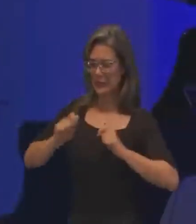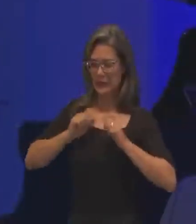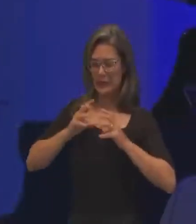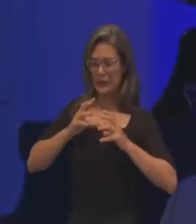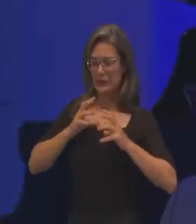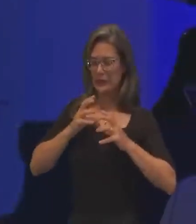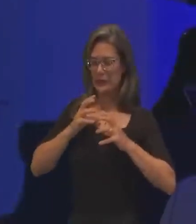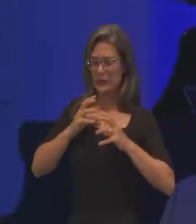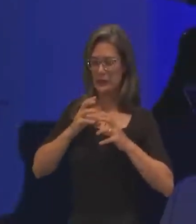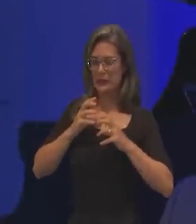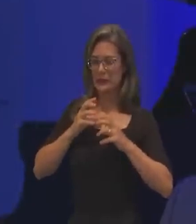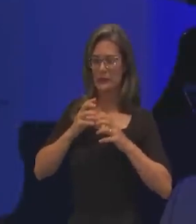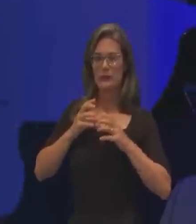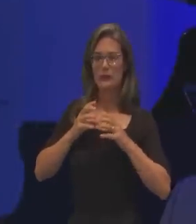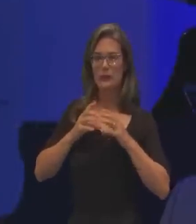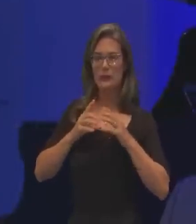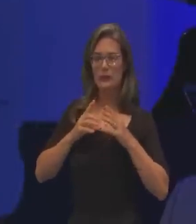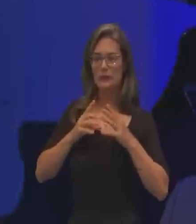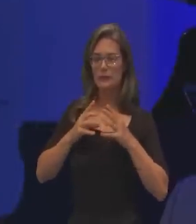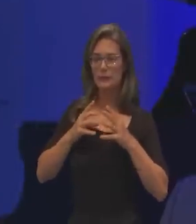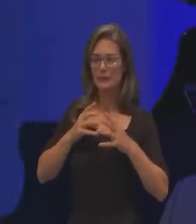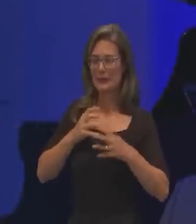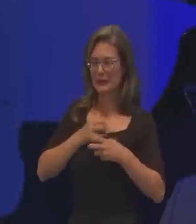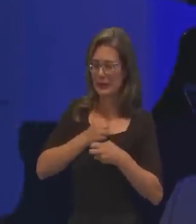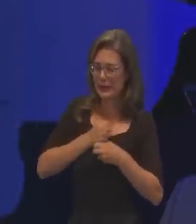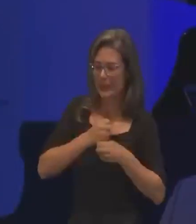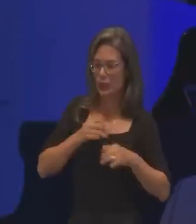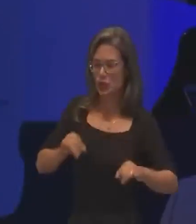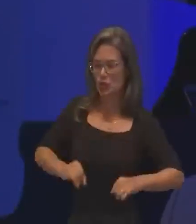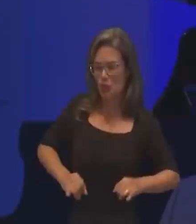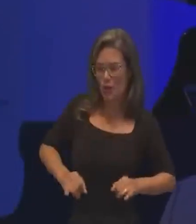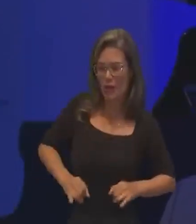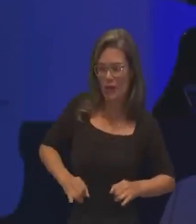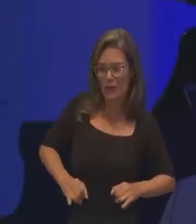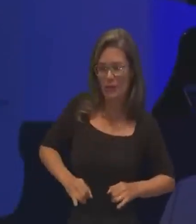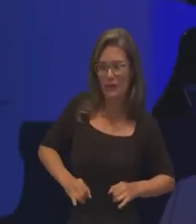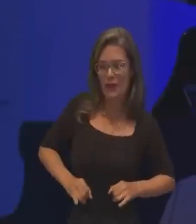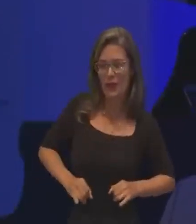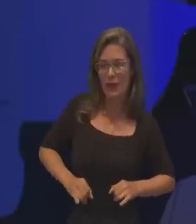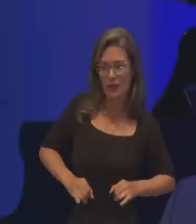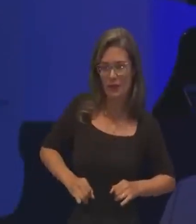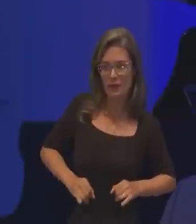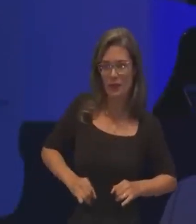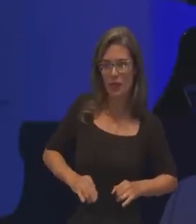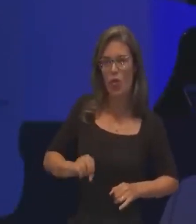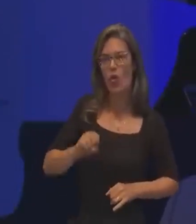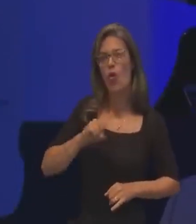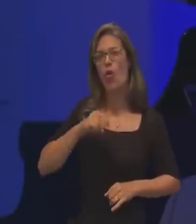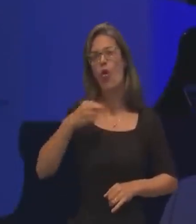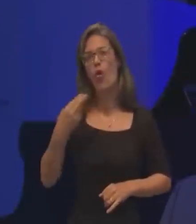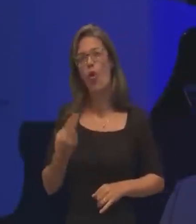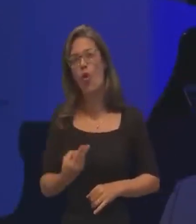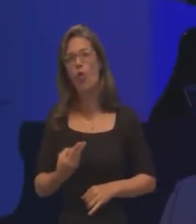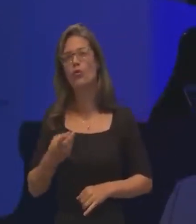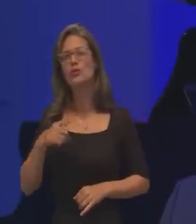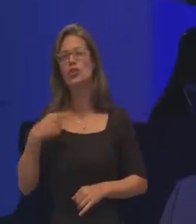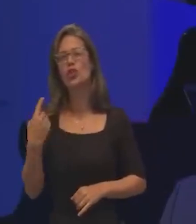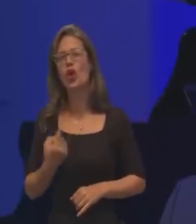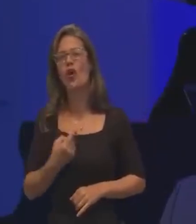pessoas que se desesperam da própria vida porque não querem mais encarar a dor e o sofrimento.